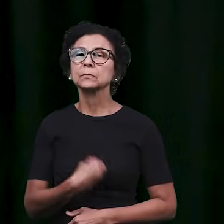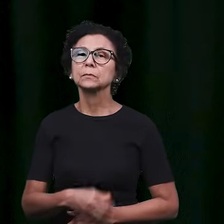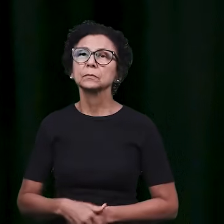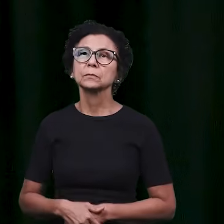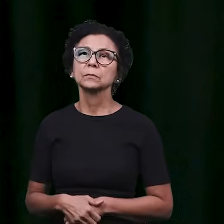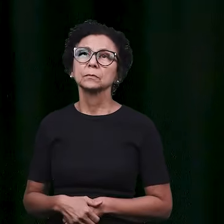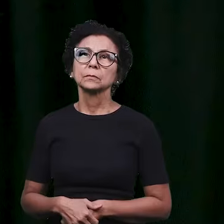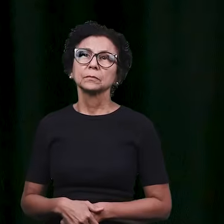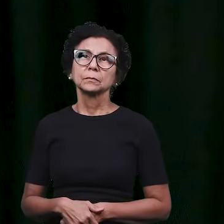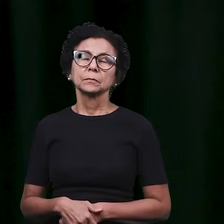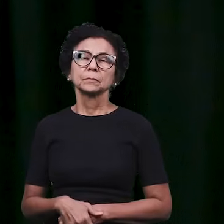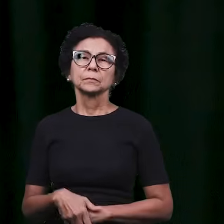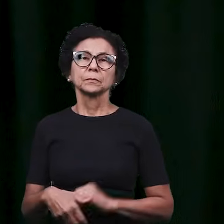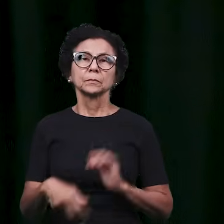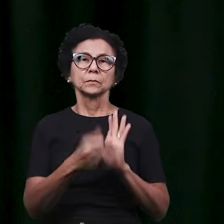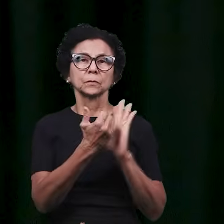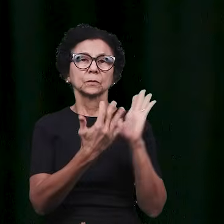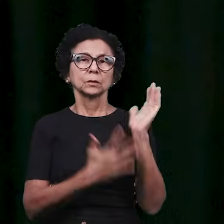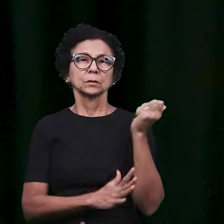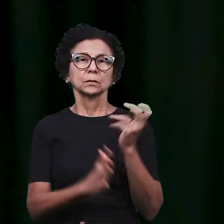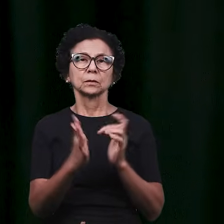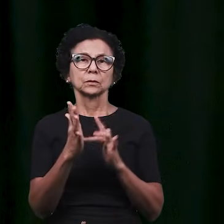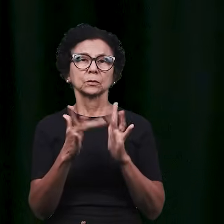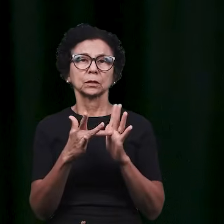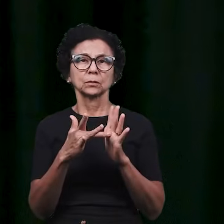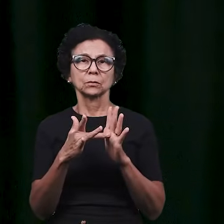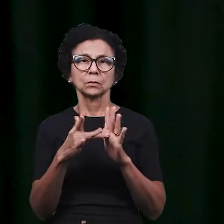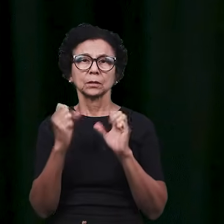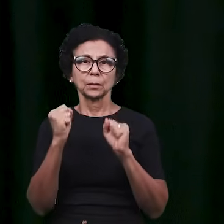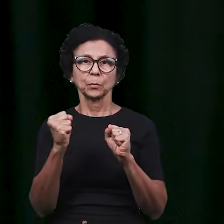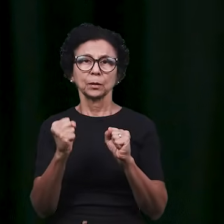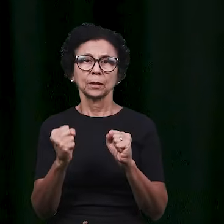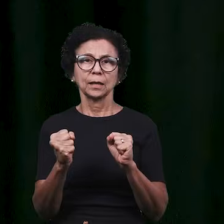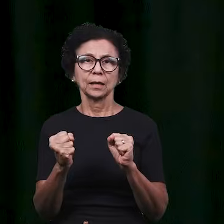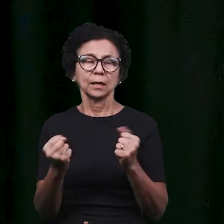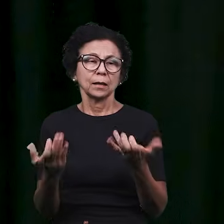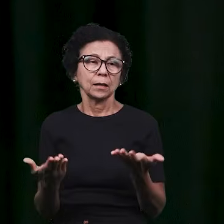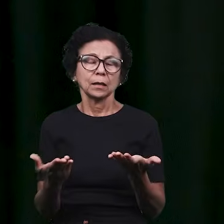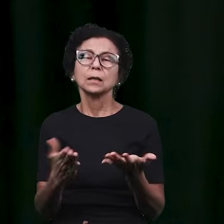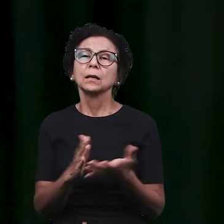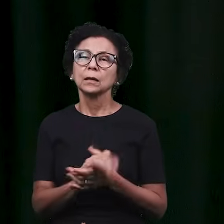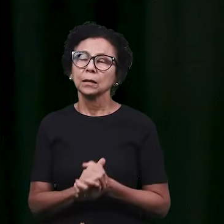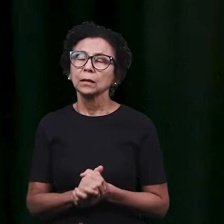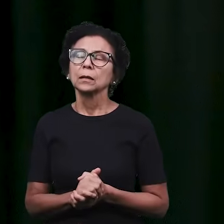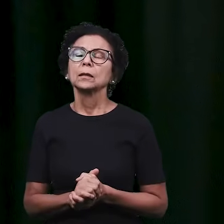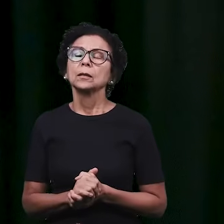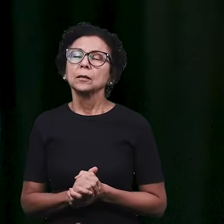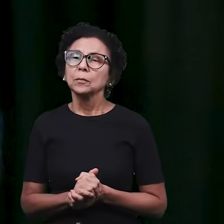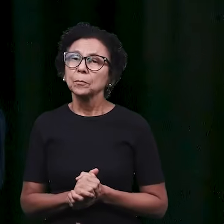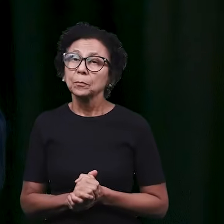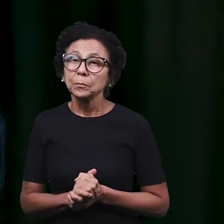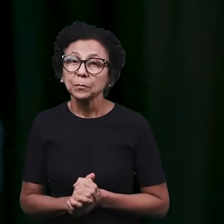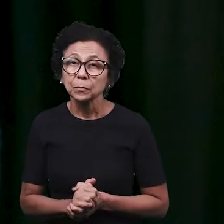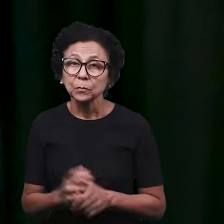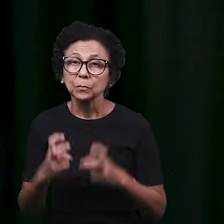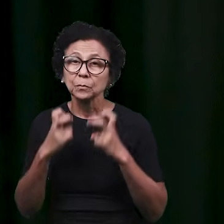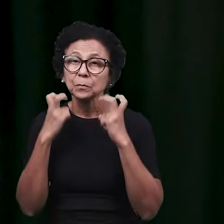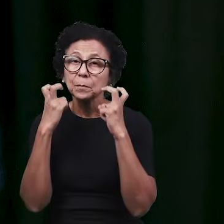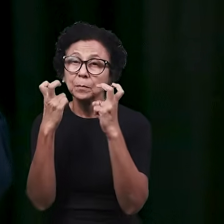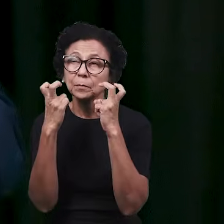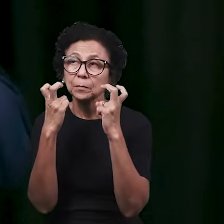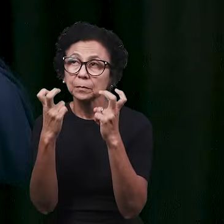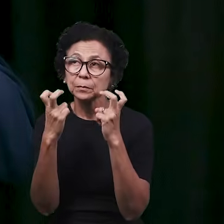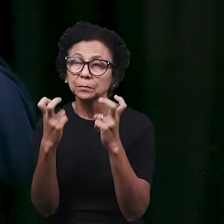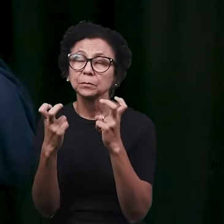Jesus, nós estamos falando o sangue de Jesus tem poder como uma palavra mágica, não. Nós estamos clamando para que o Espírito Santo,